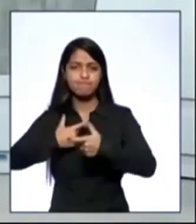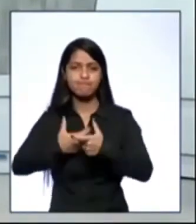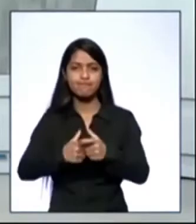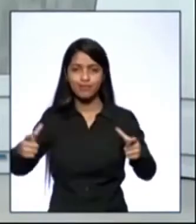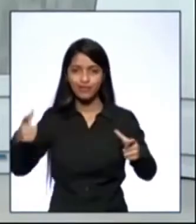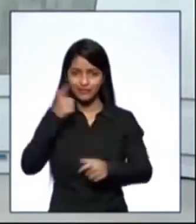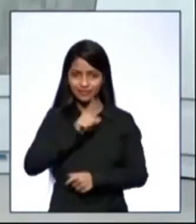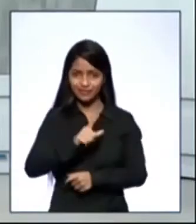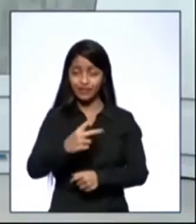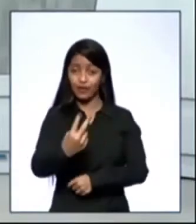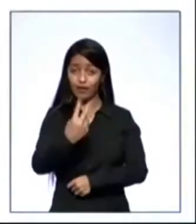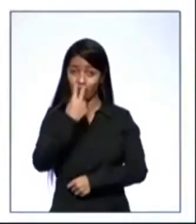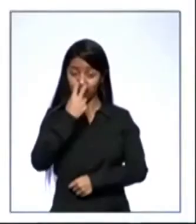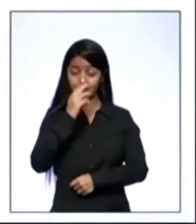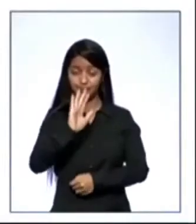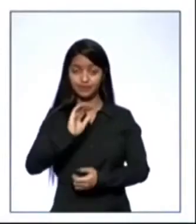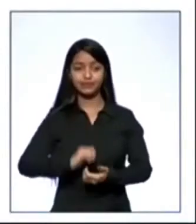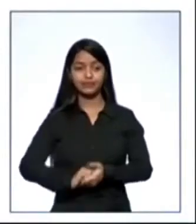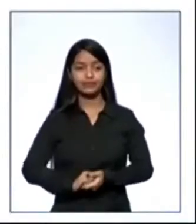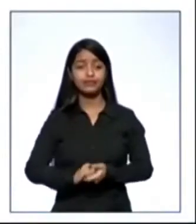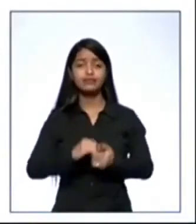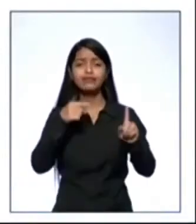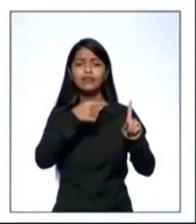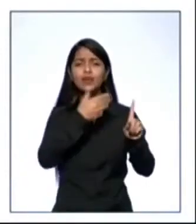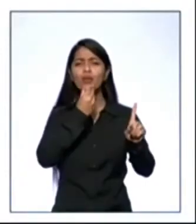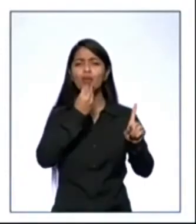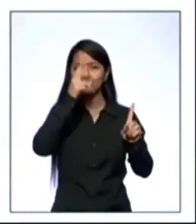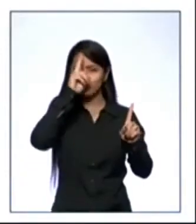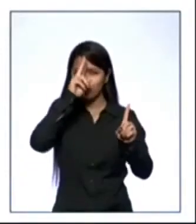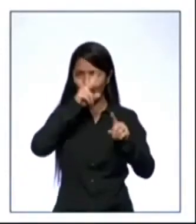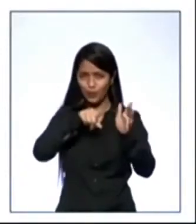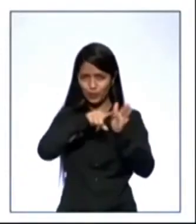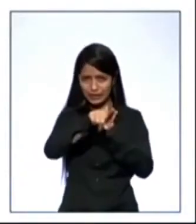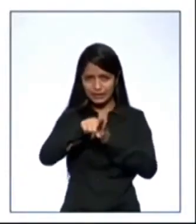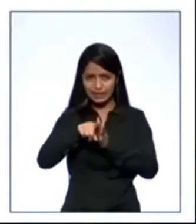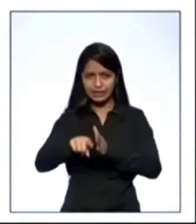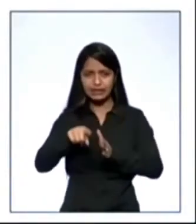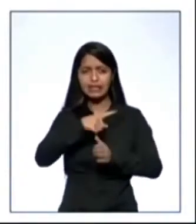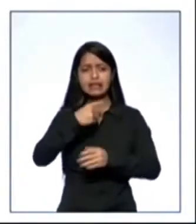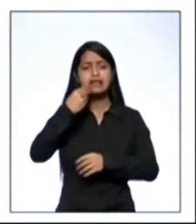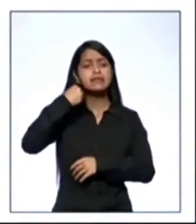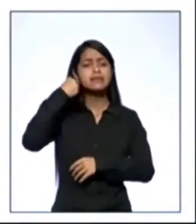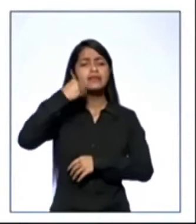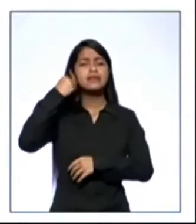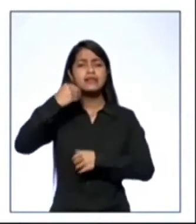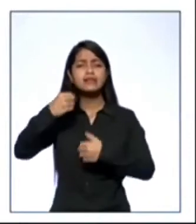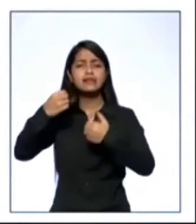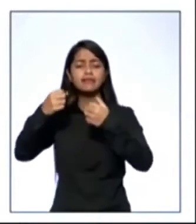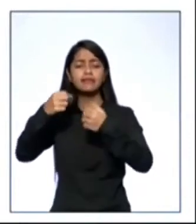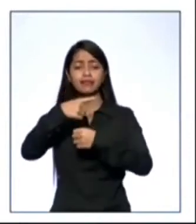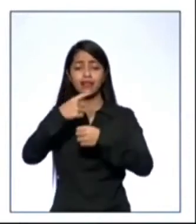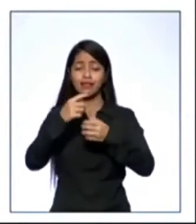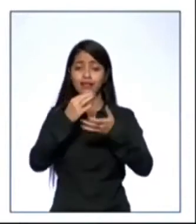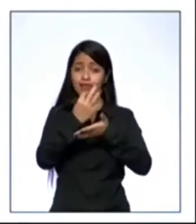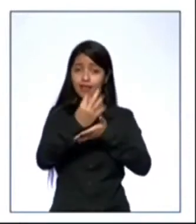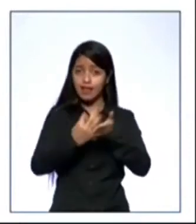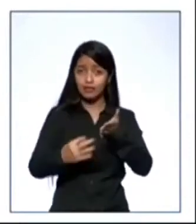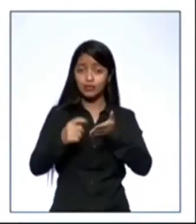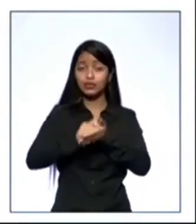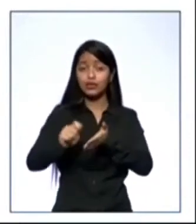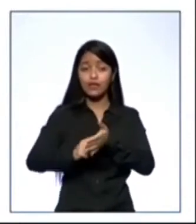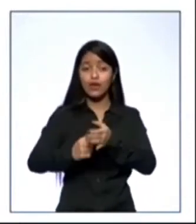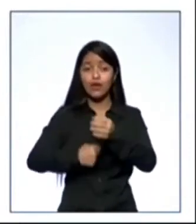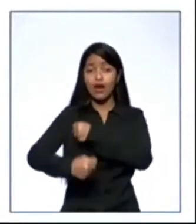A experiência a que se refere o historiador Políbio, nesse texto escrito no século II a.C., gente, segundo a.C., eu estou falando